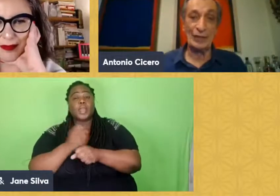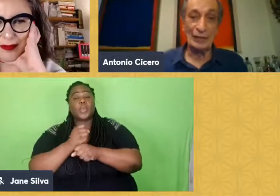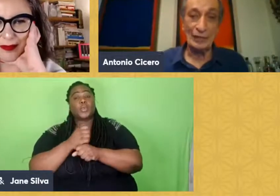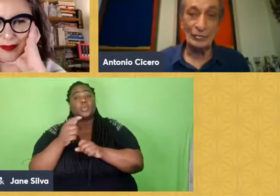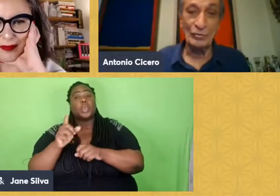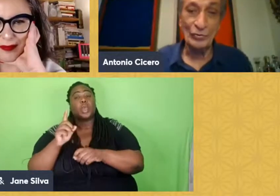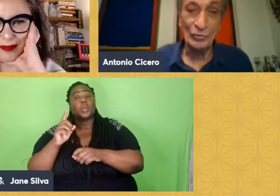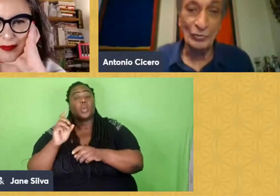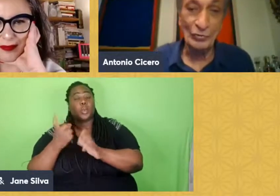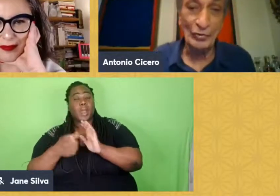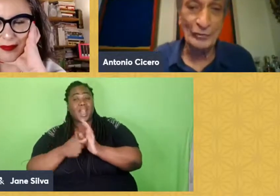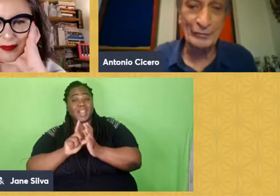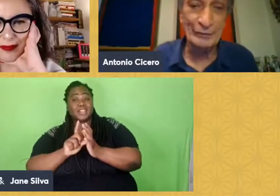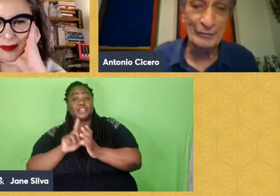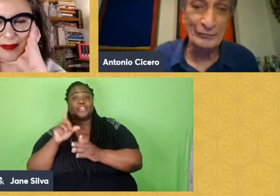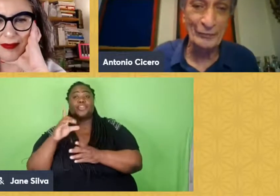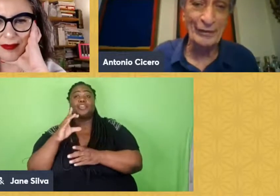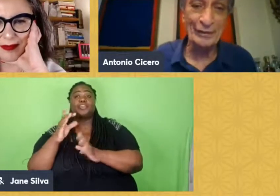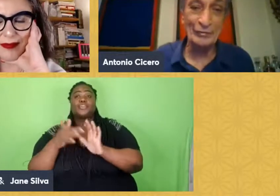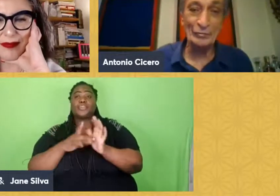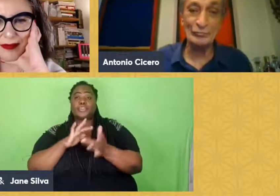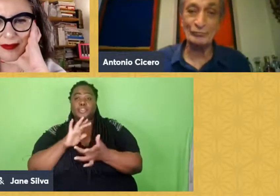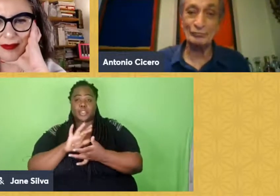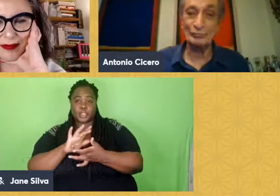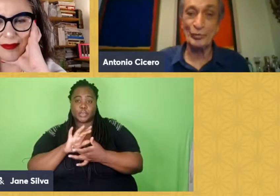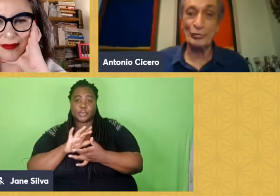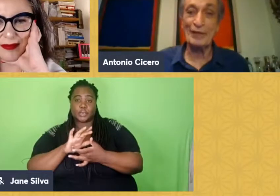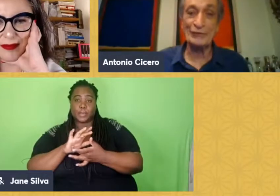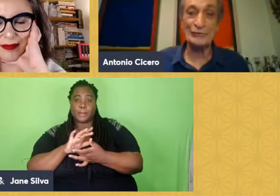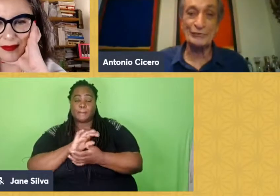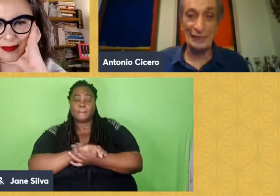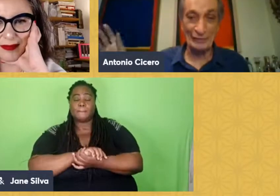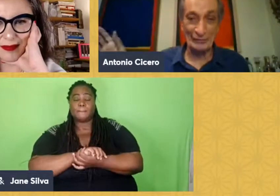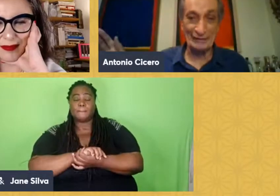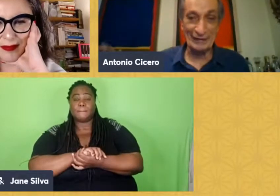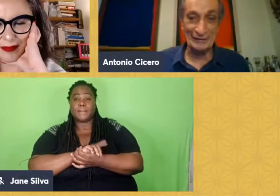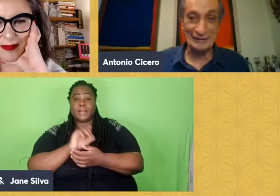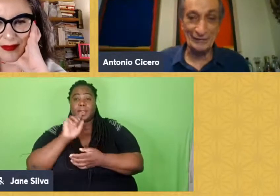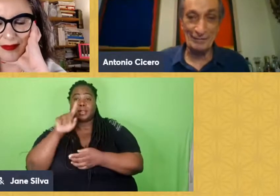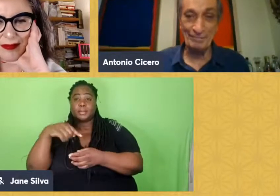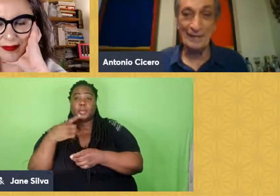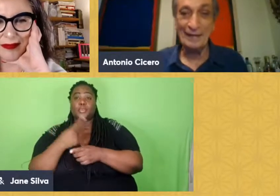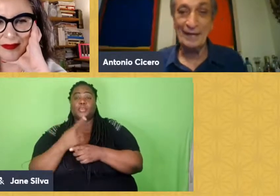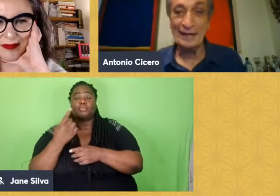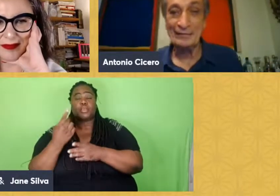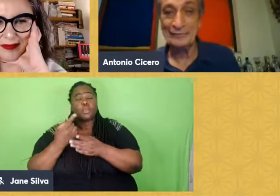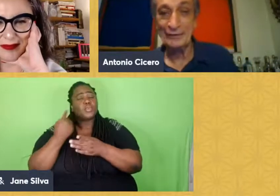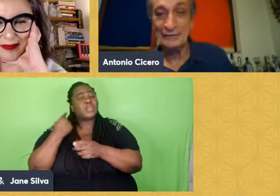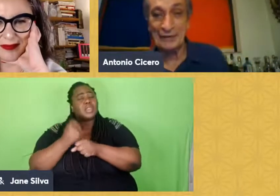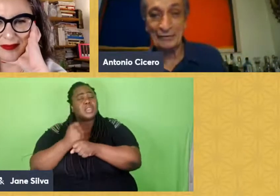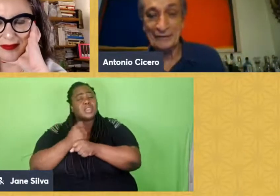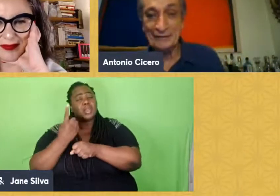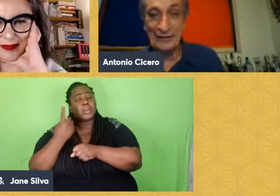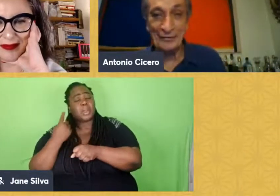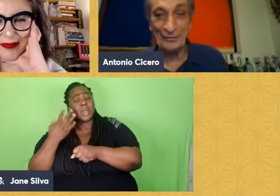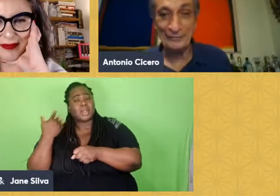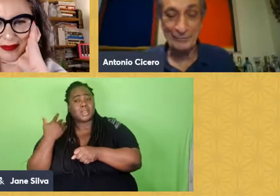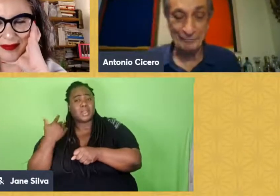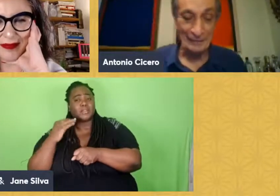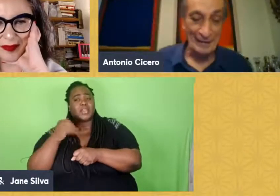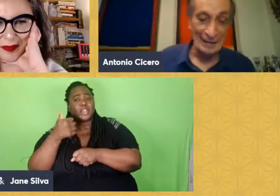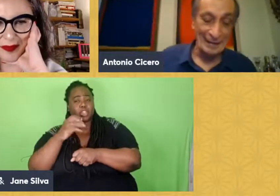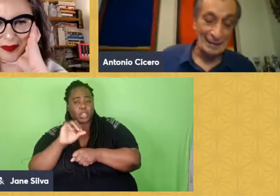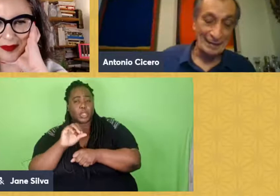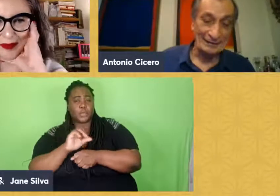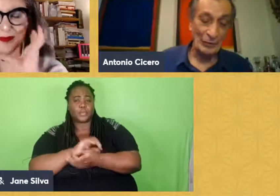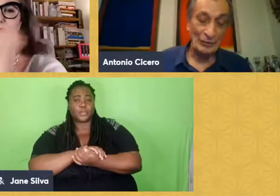Cristo, o Walt Whitman foi um pouco mais de um século atrás, né? Foi no século XIX.